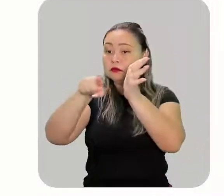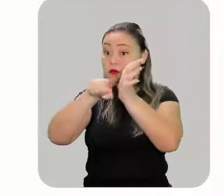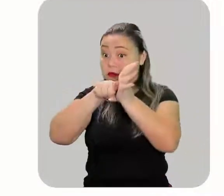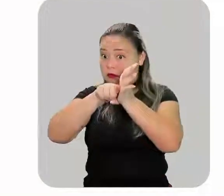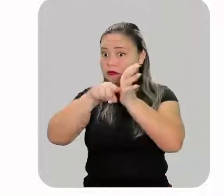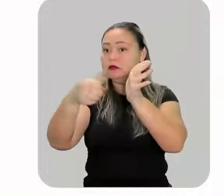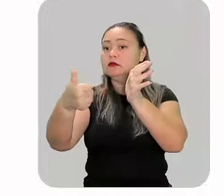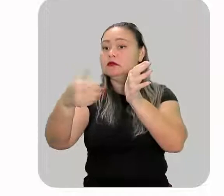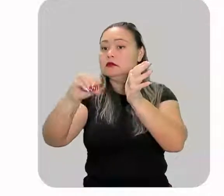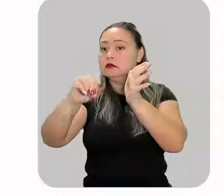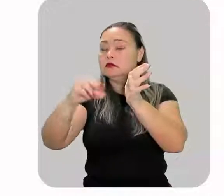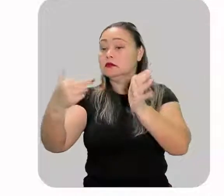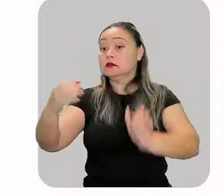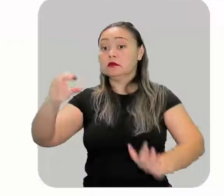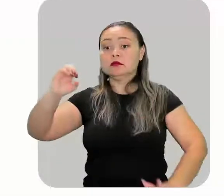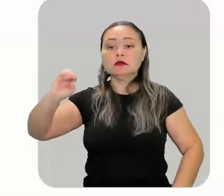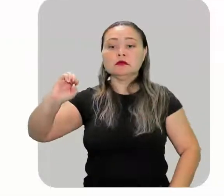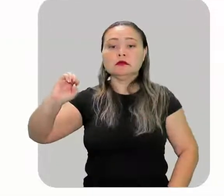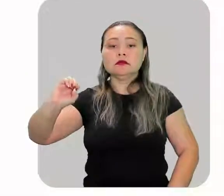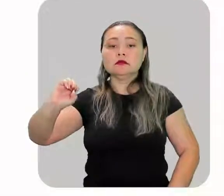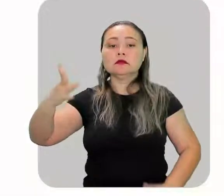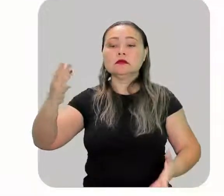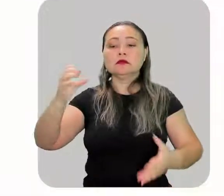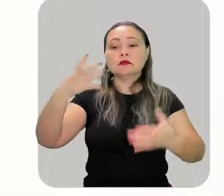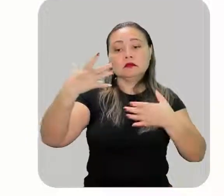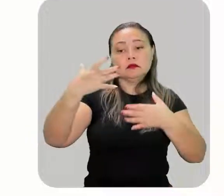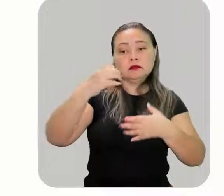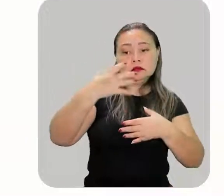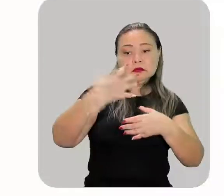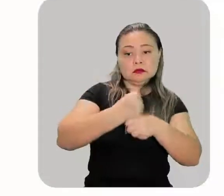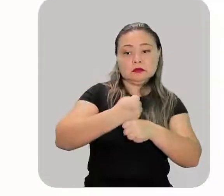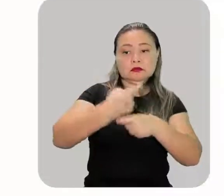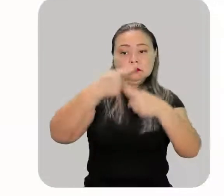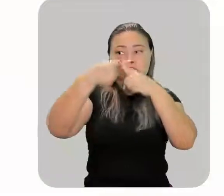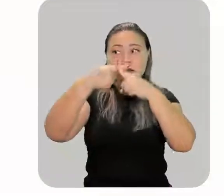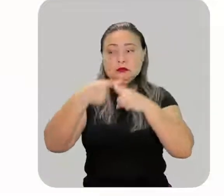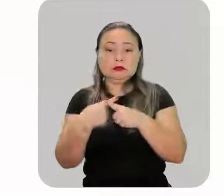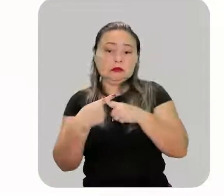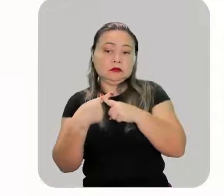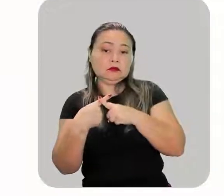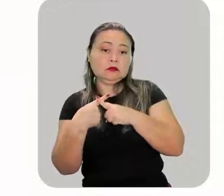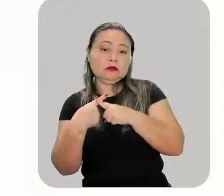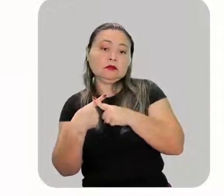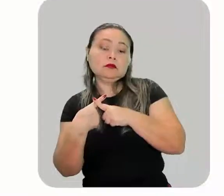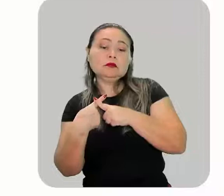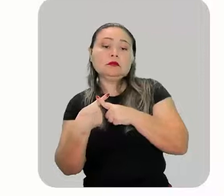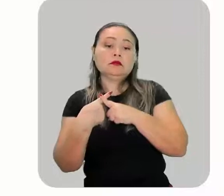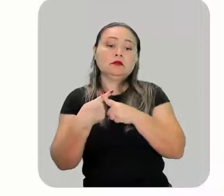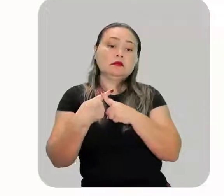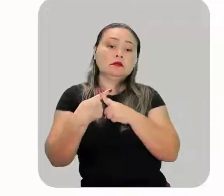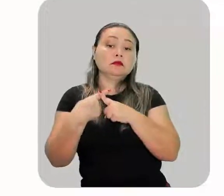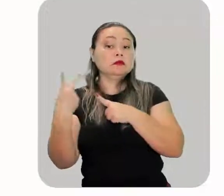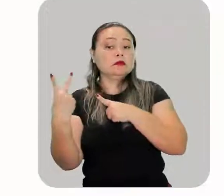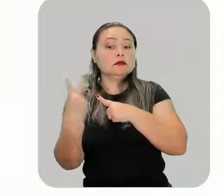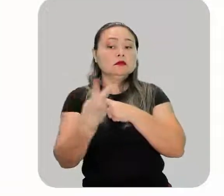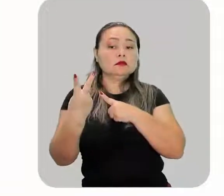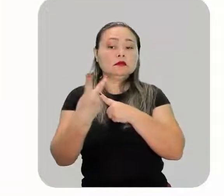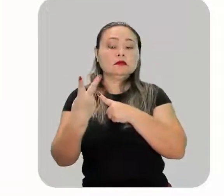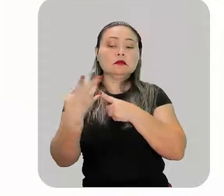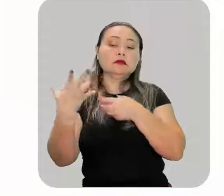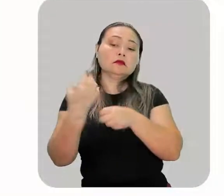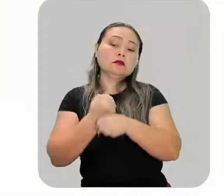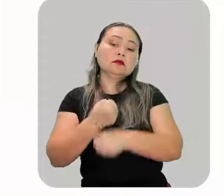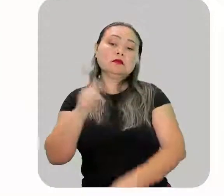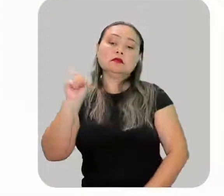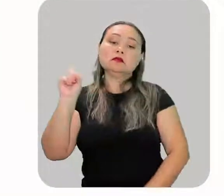igual a zero. Vamos resolver por soma e produto, né? Soma e produto. Dois números que somados tem que dar